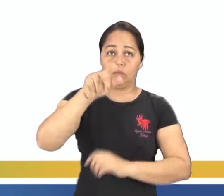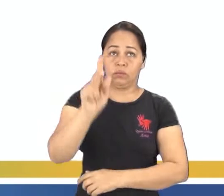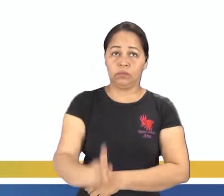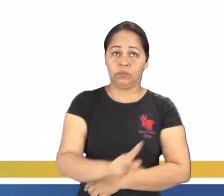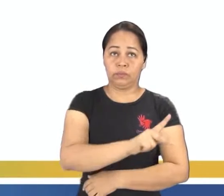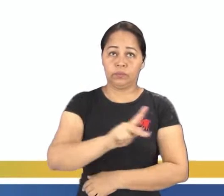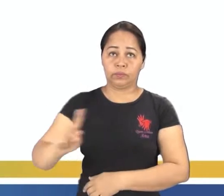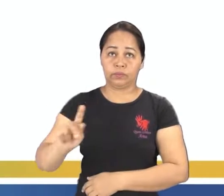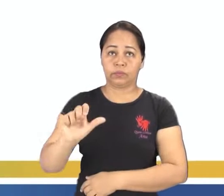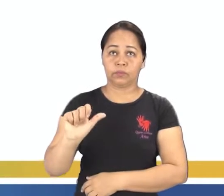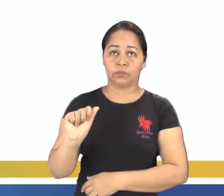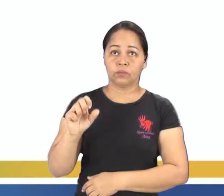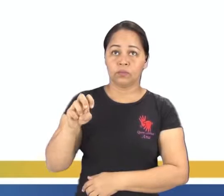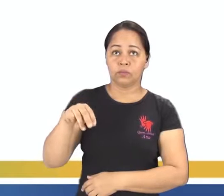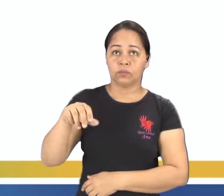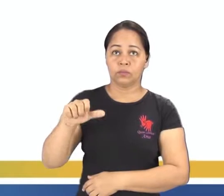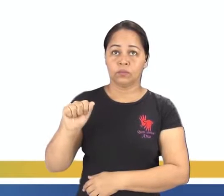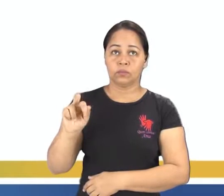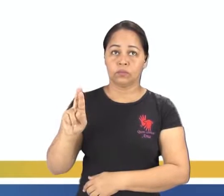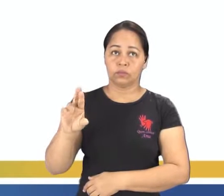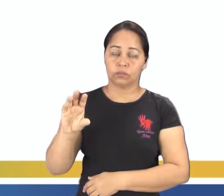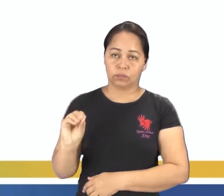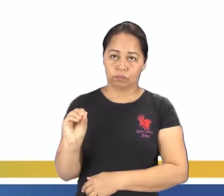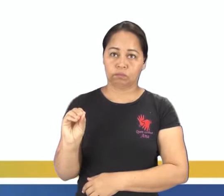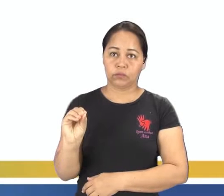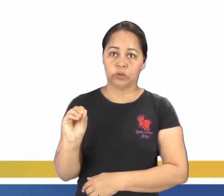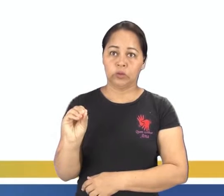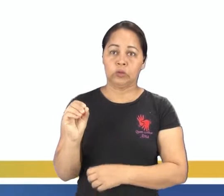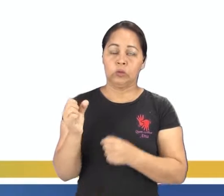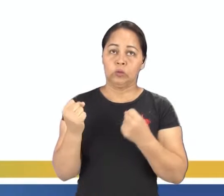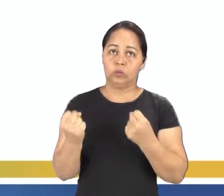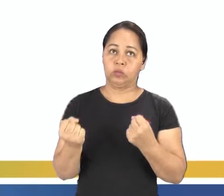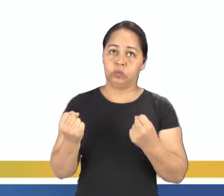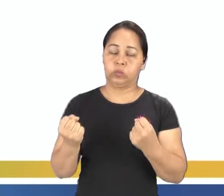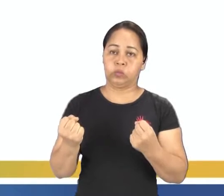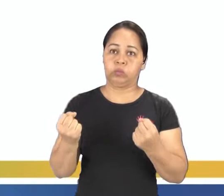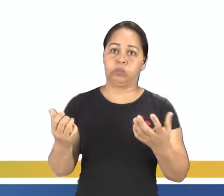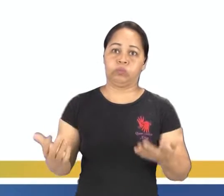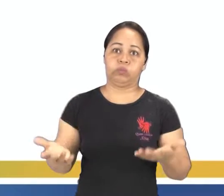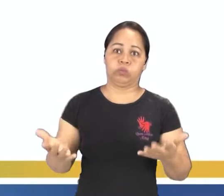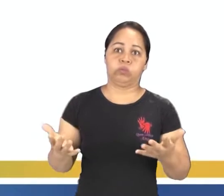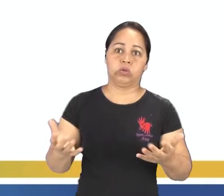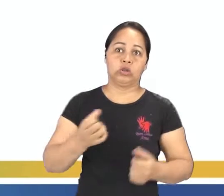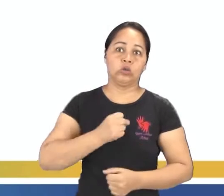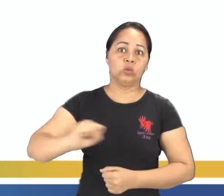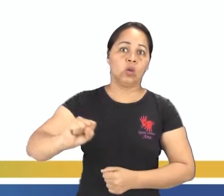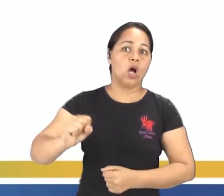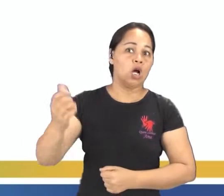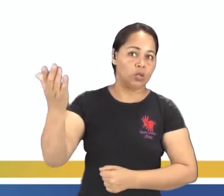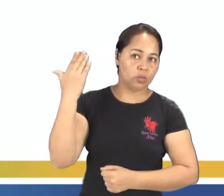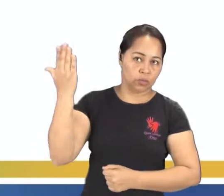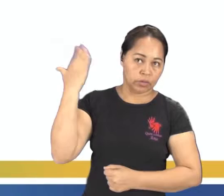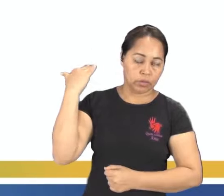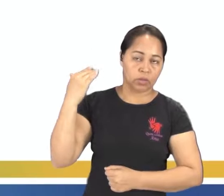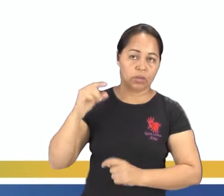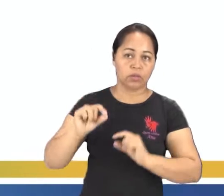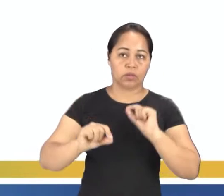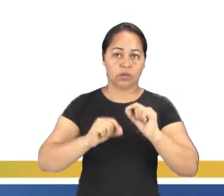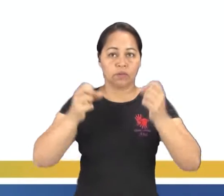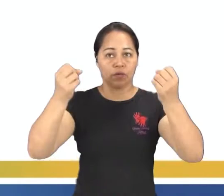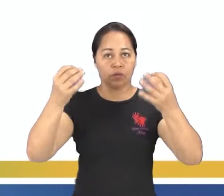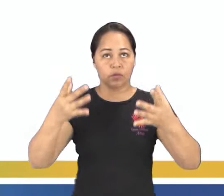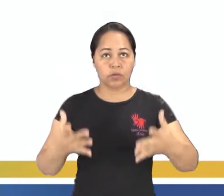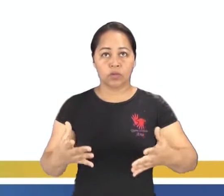obra cuja temática foi bem pesada, né? Bem hard, assim como a gente gosta de dizer. Foi escrita por Eça